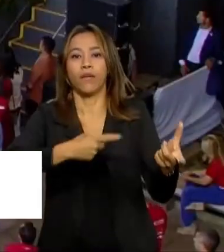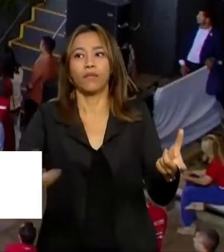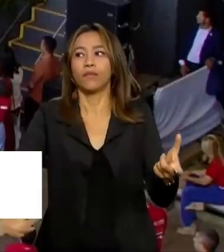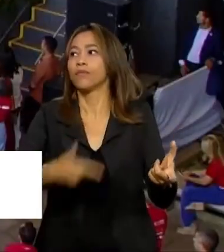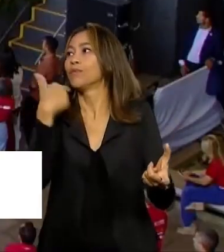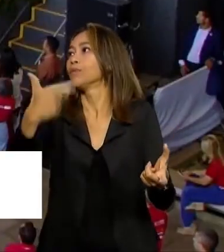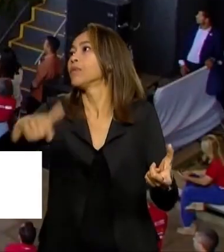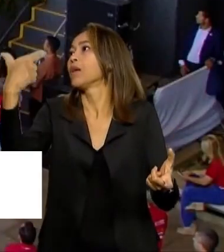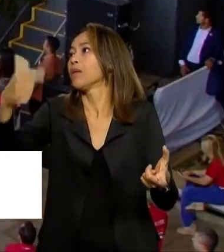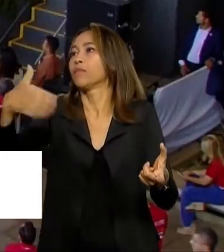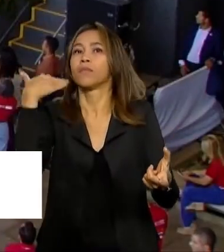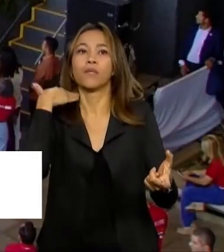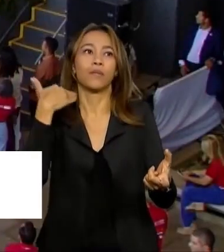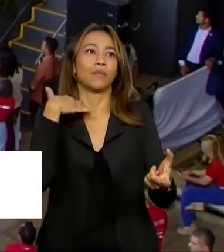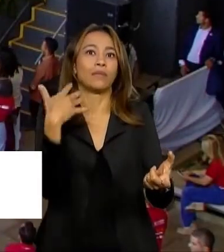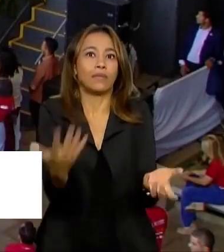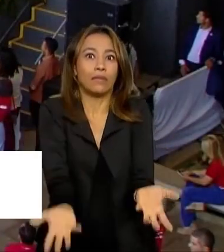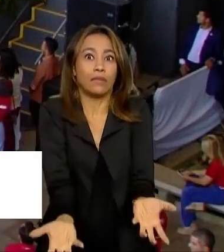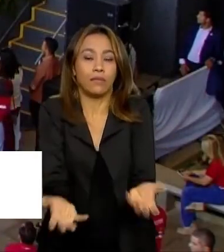o banco.